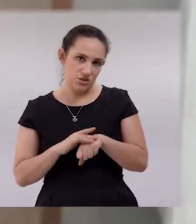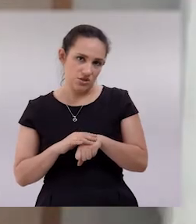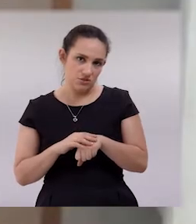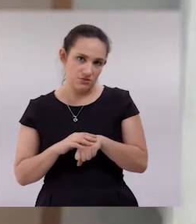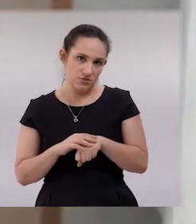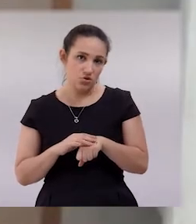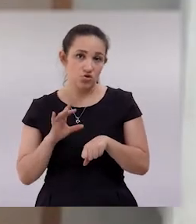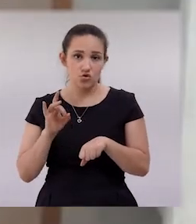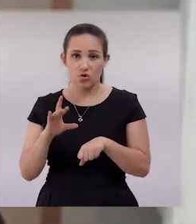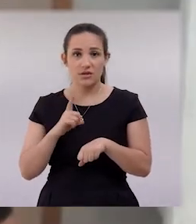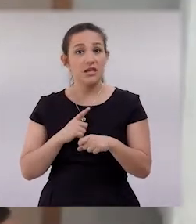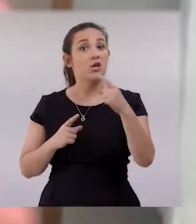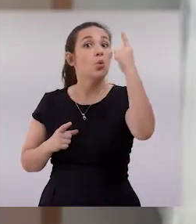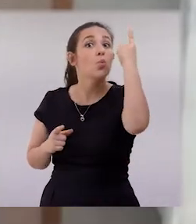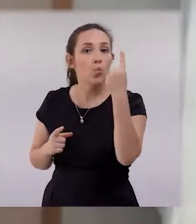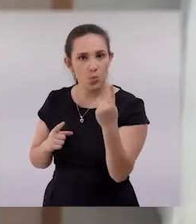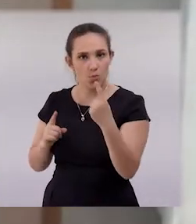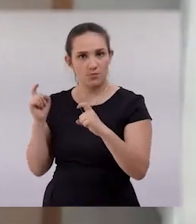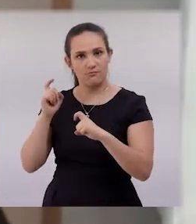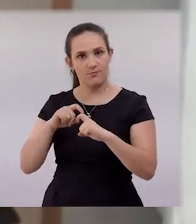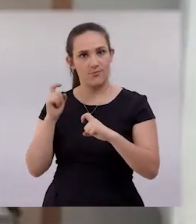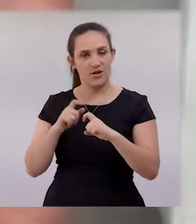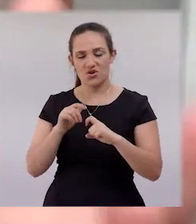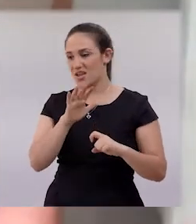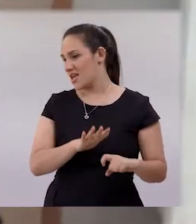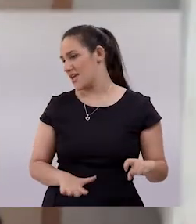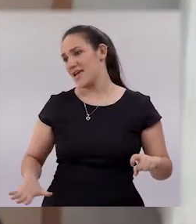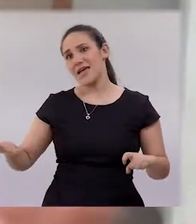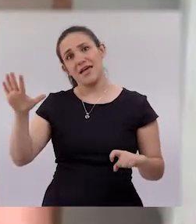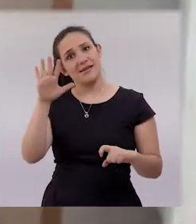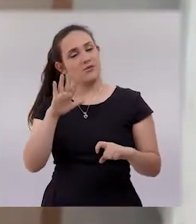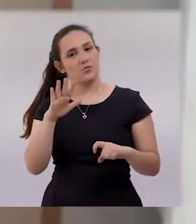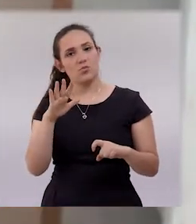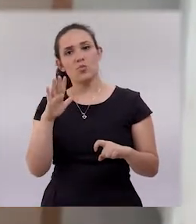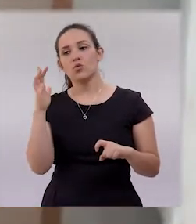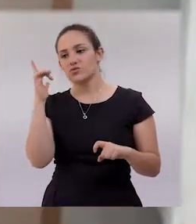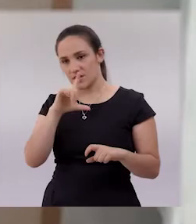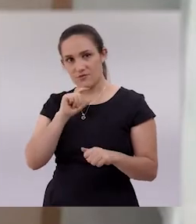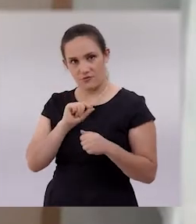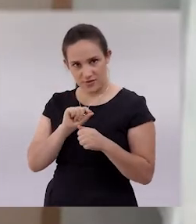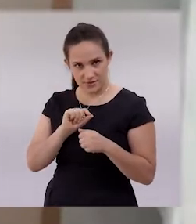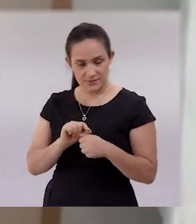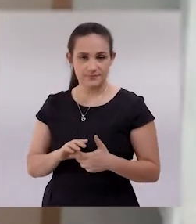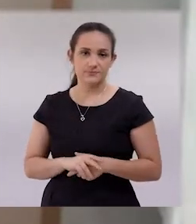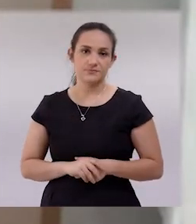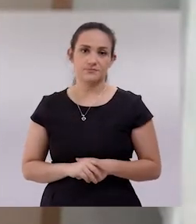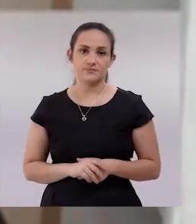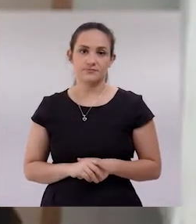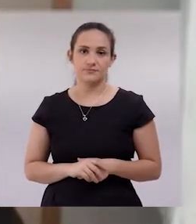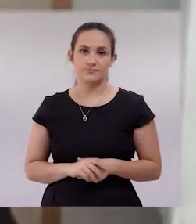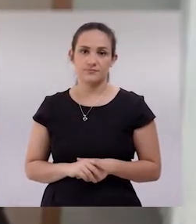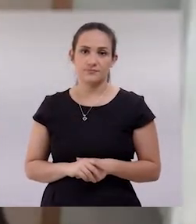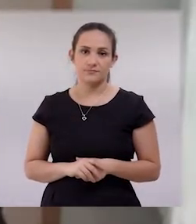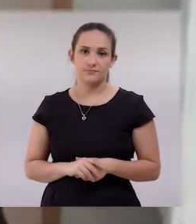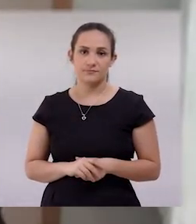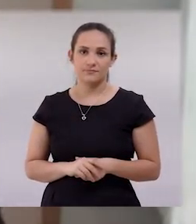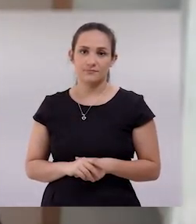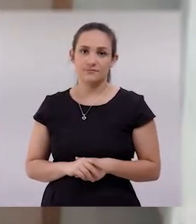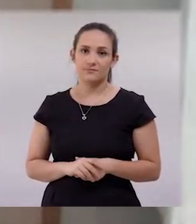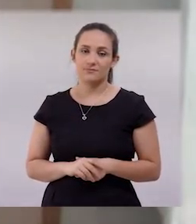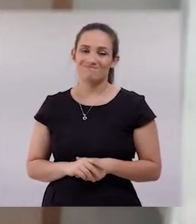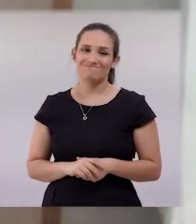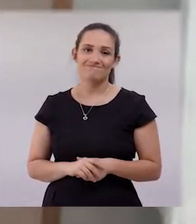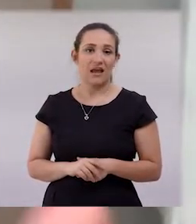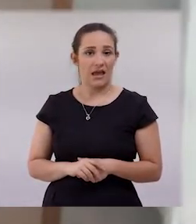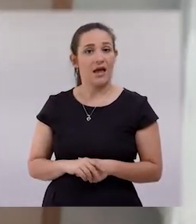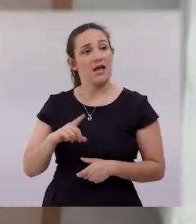cirurgião naquela região inteira tem a possibilidade de fazer o tratamento. E ela é factível de